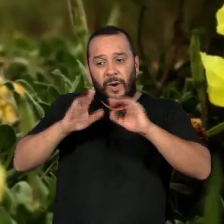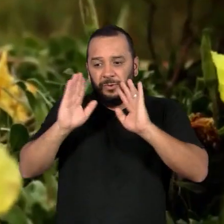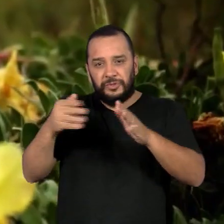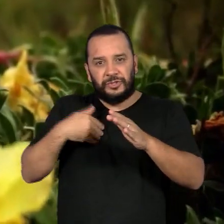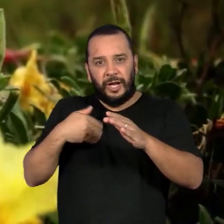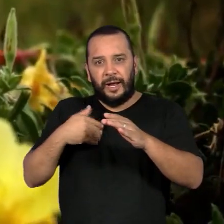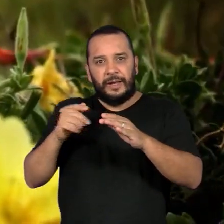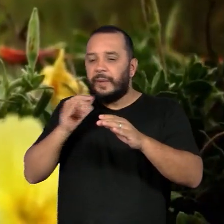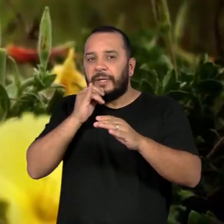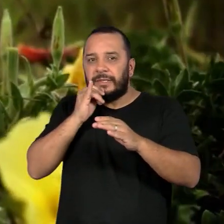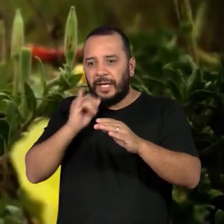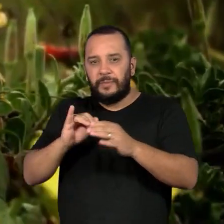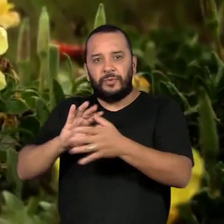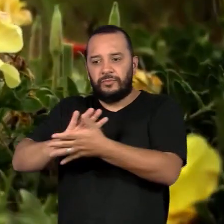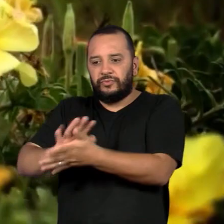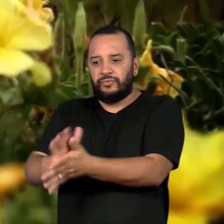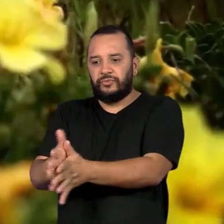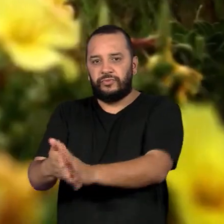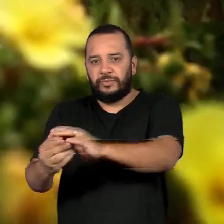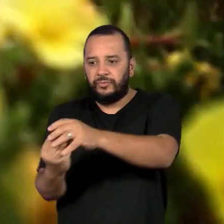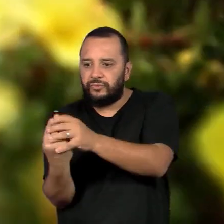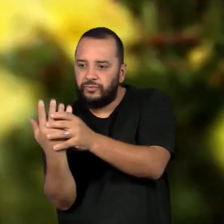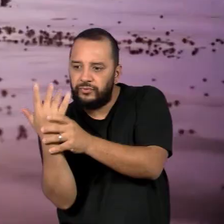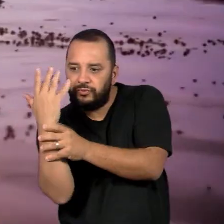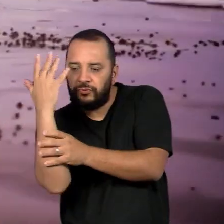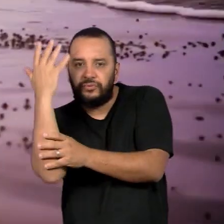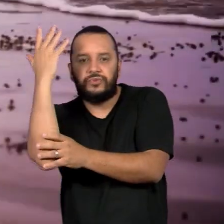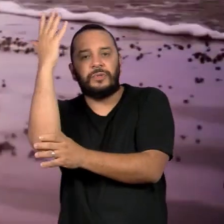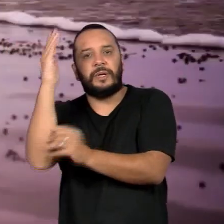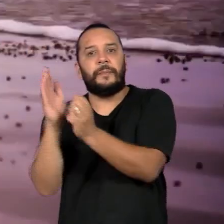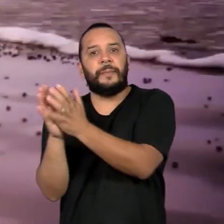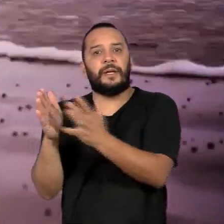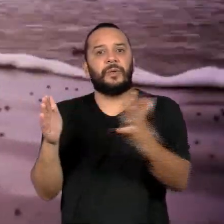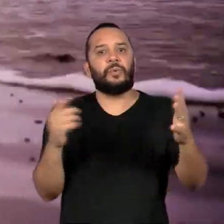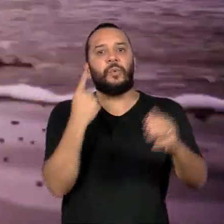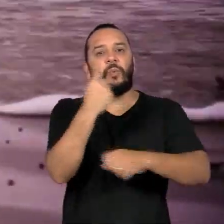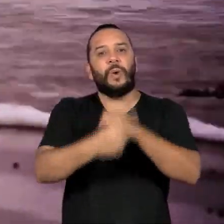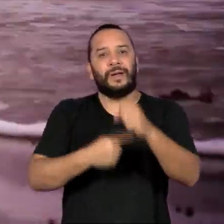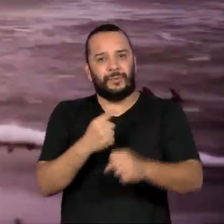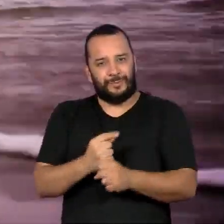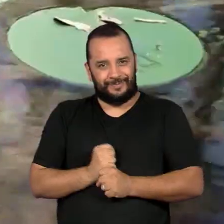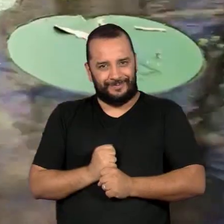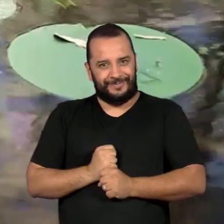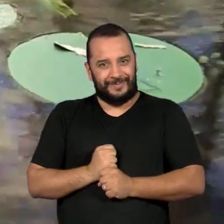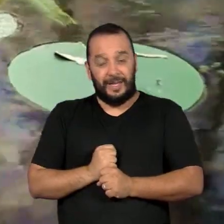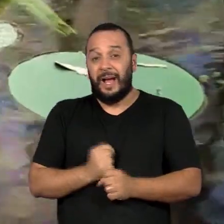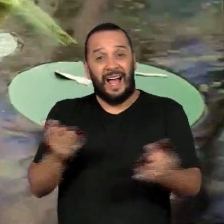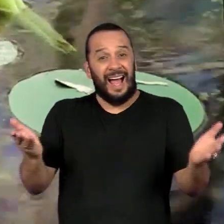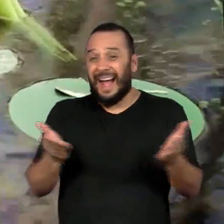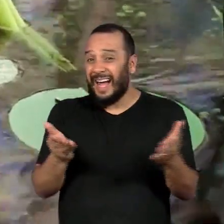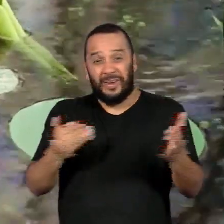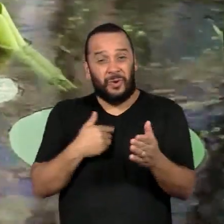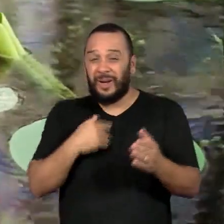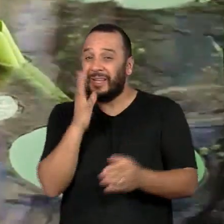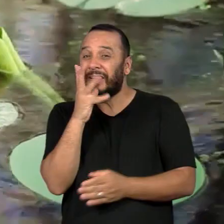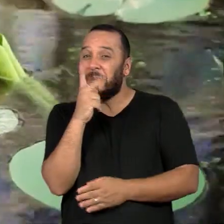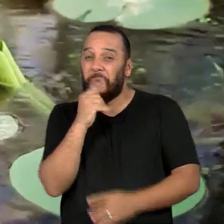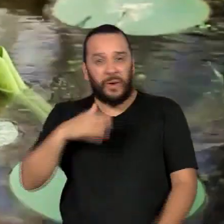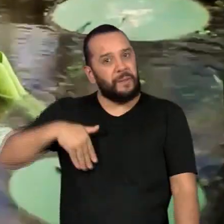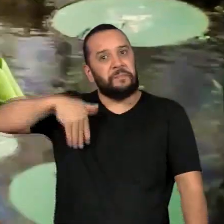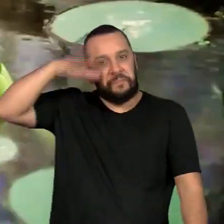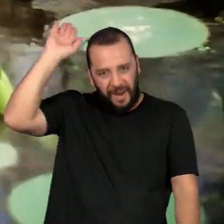ano. No ritmo atual, a humanidade precisaria de mais de 1,5 planetas para manter o estilo de